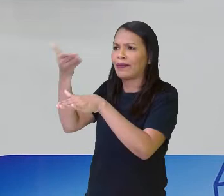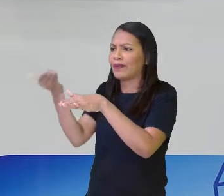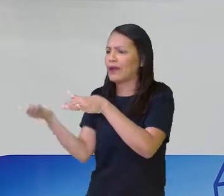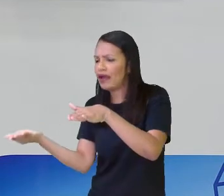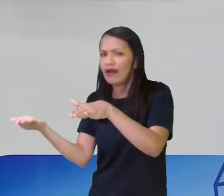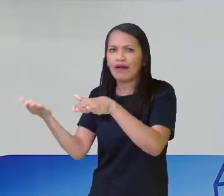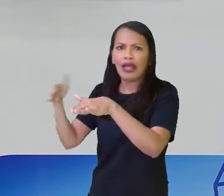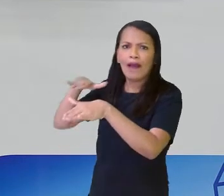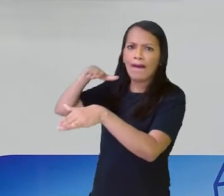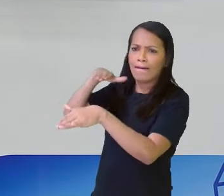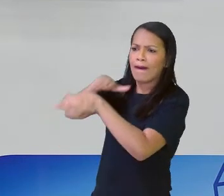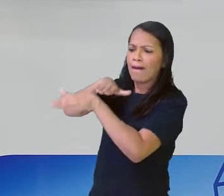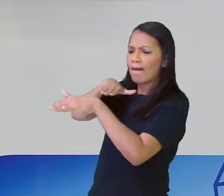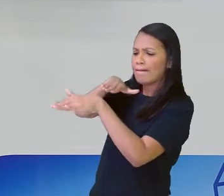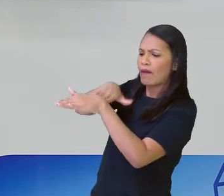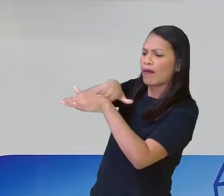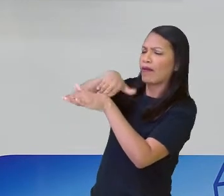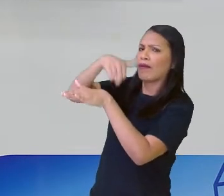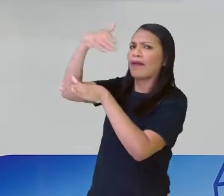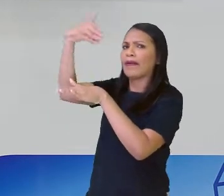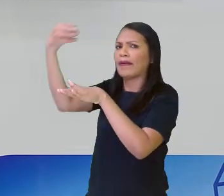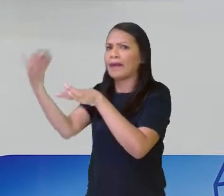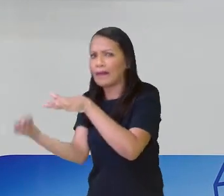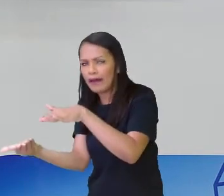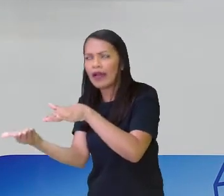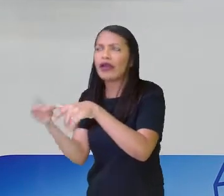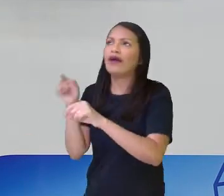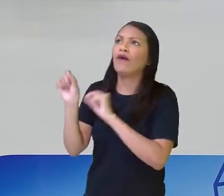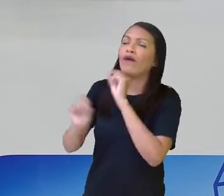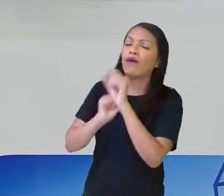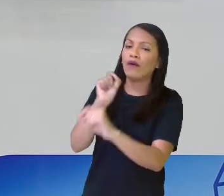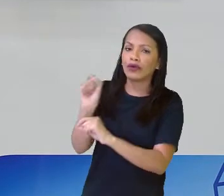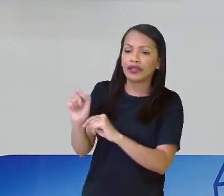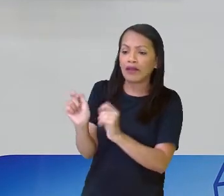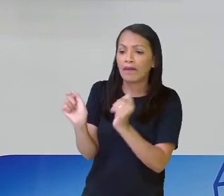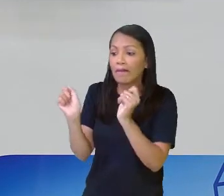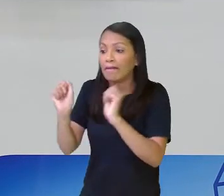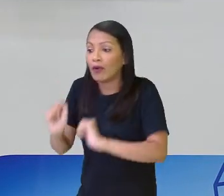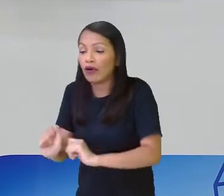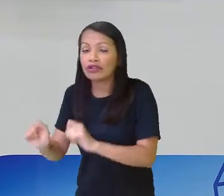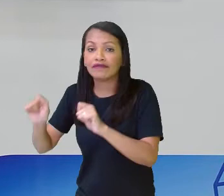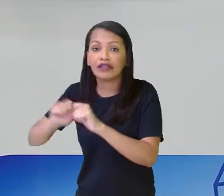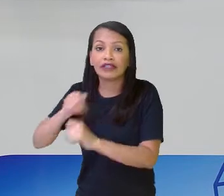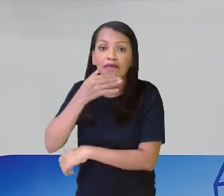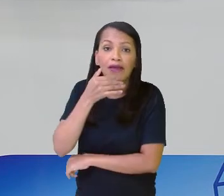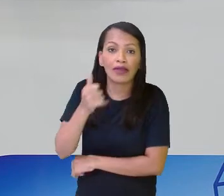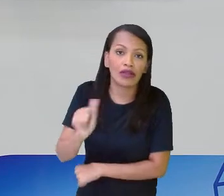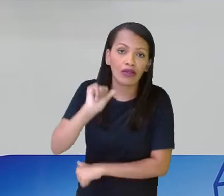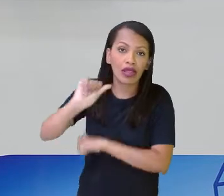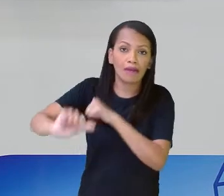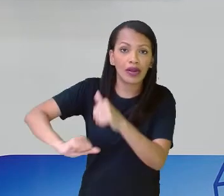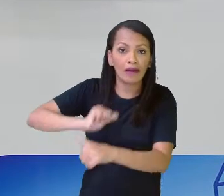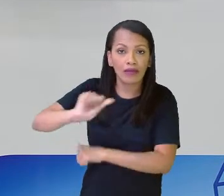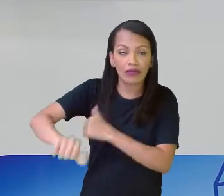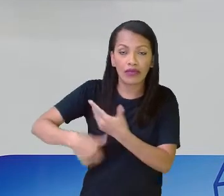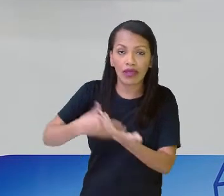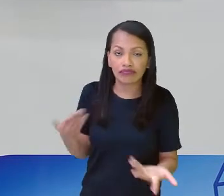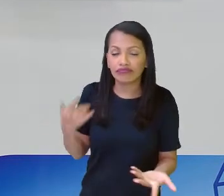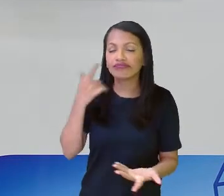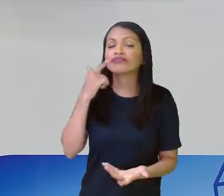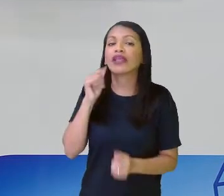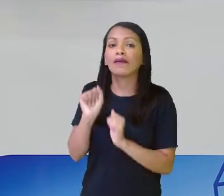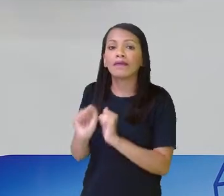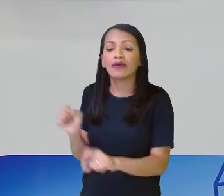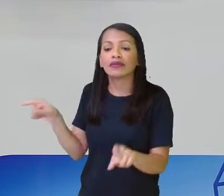Então, ele vai procurar saber o que está causando, o que pode ser feito para mudar aquilo ali. Ele